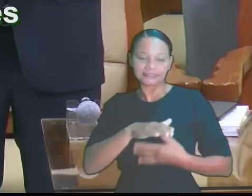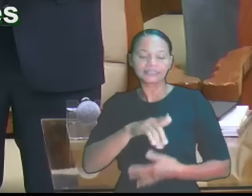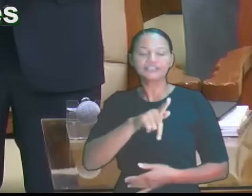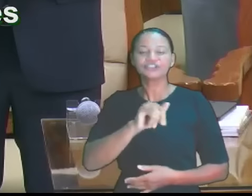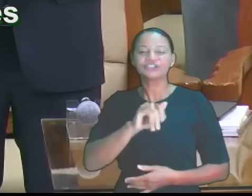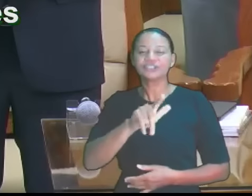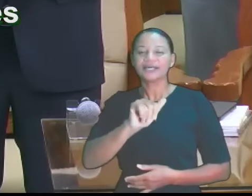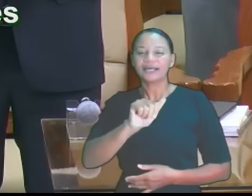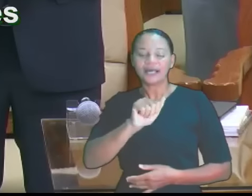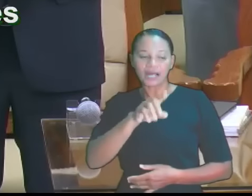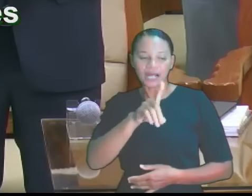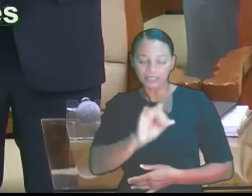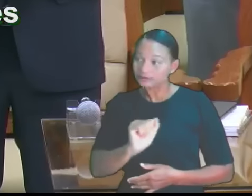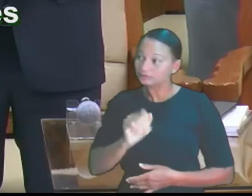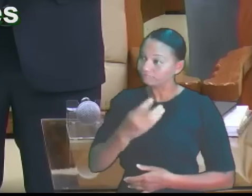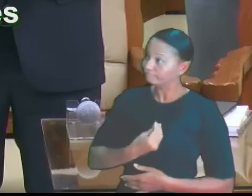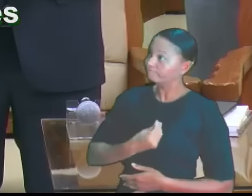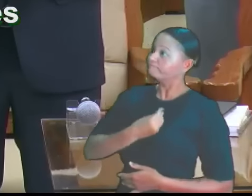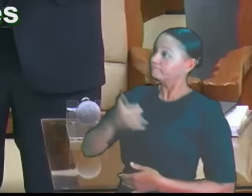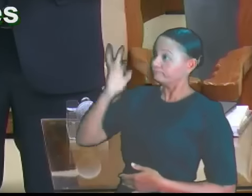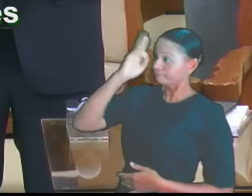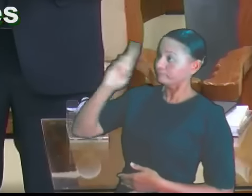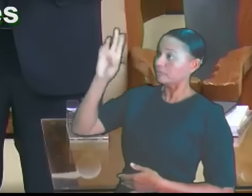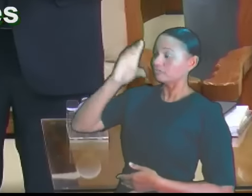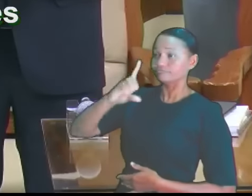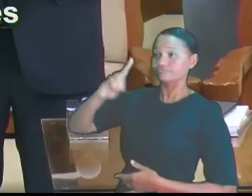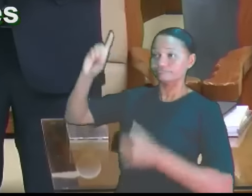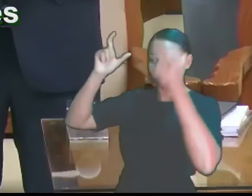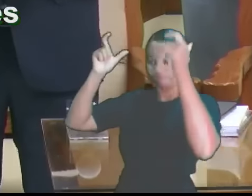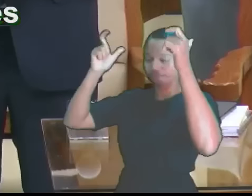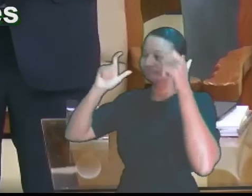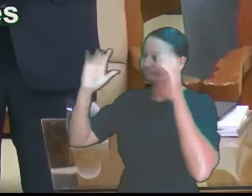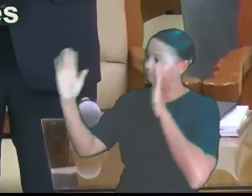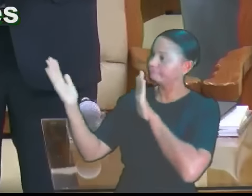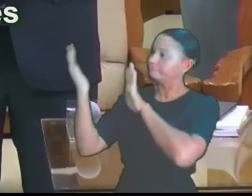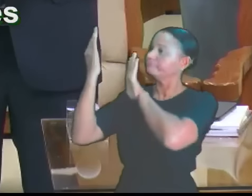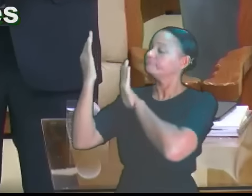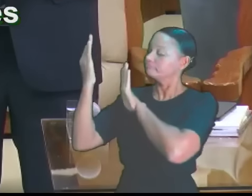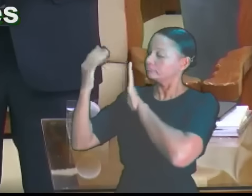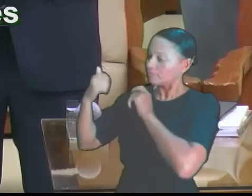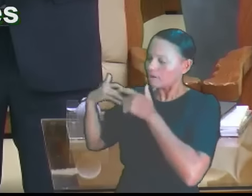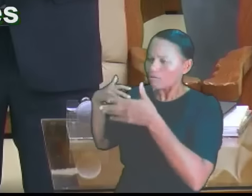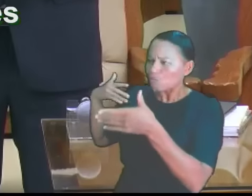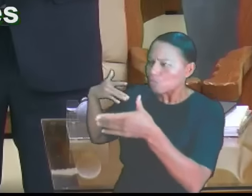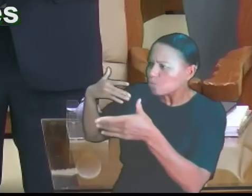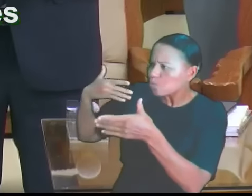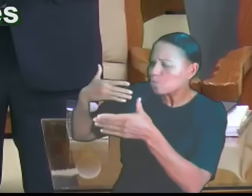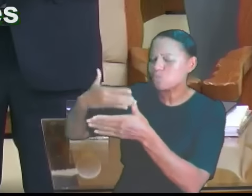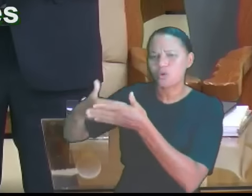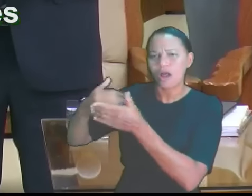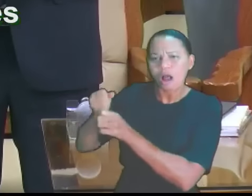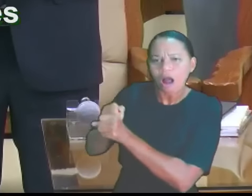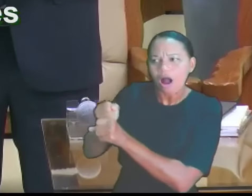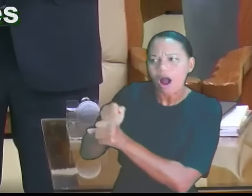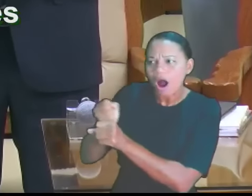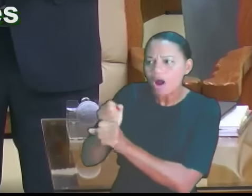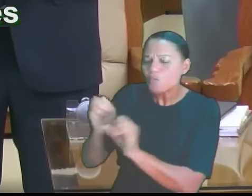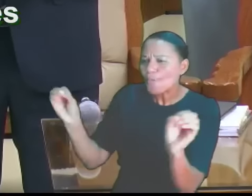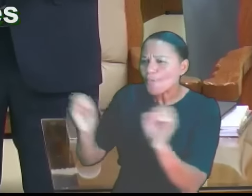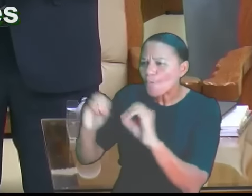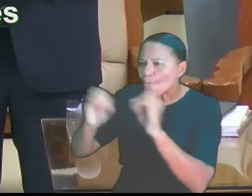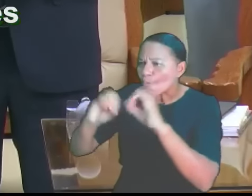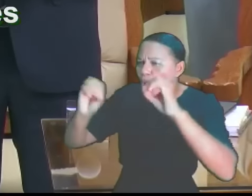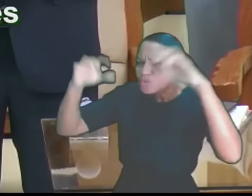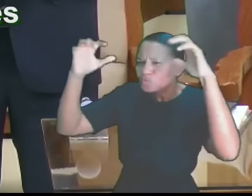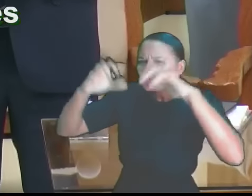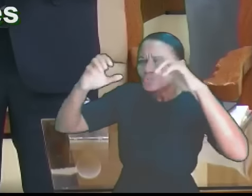Israel, perante cuja face estou, que nesses anos nem orvalho nem chuva haverá,